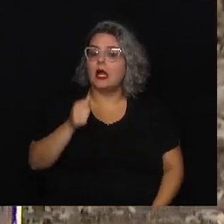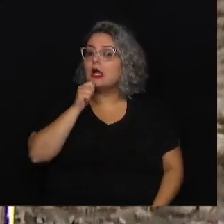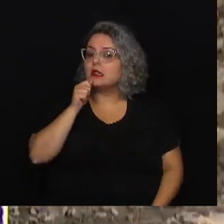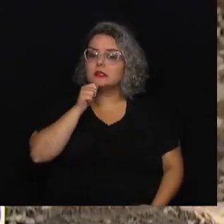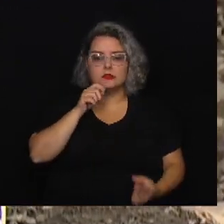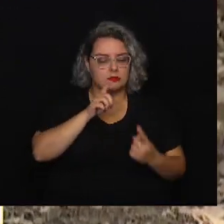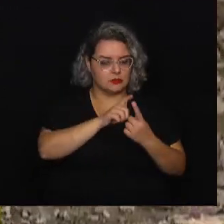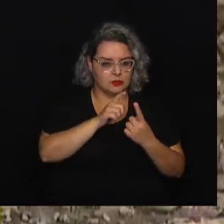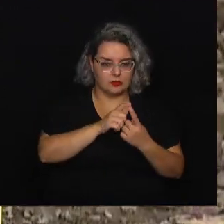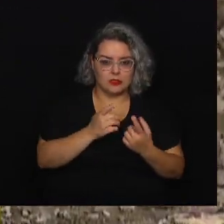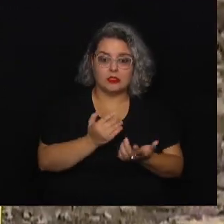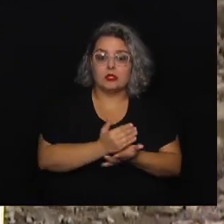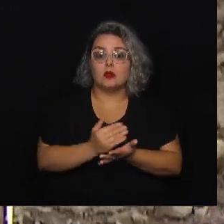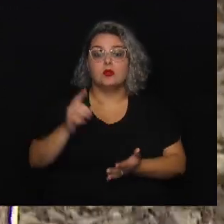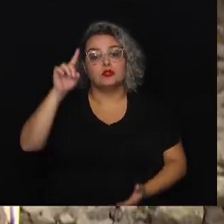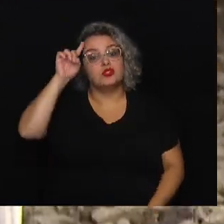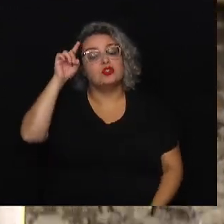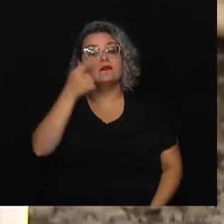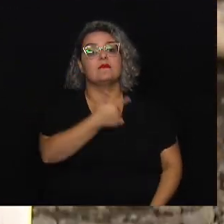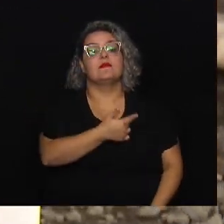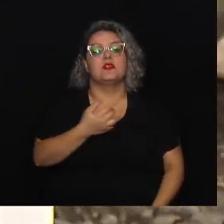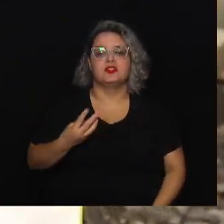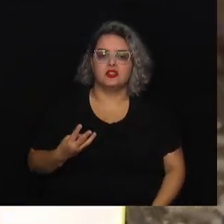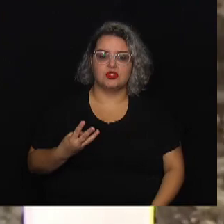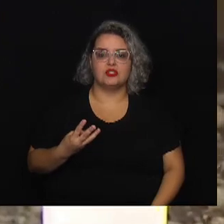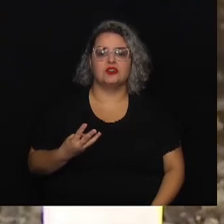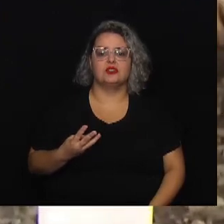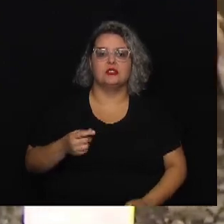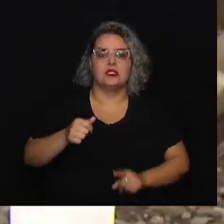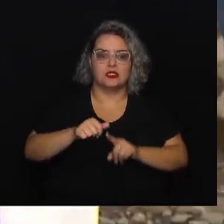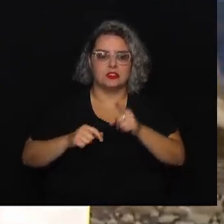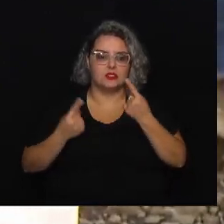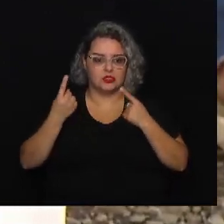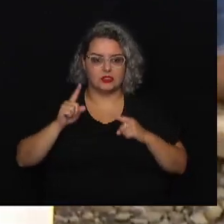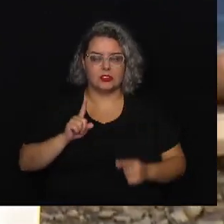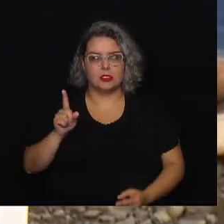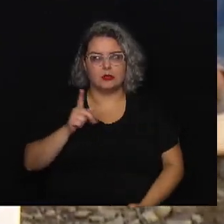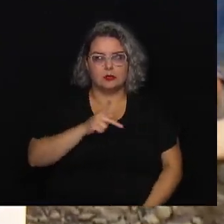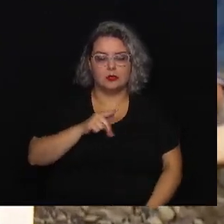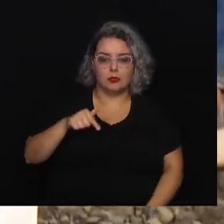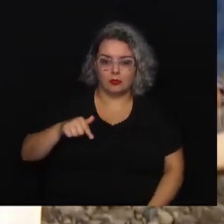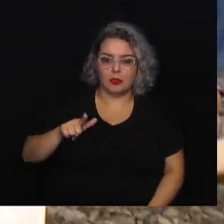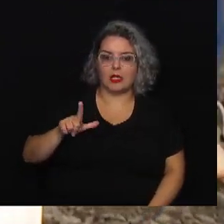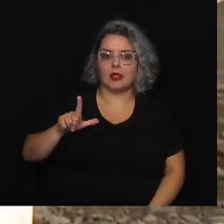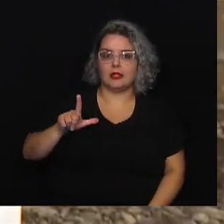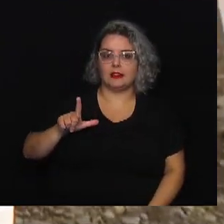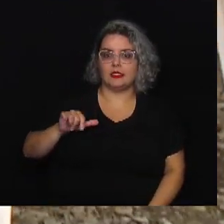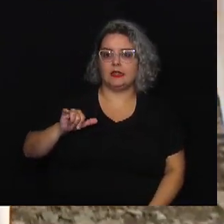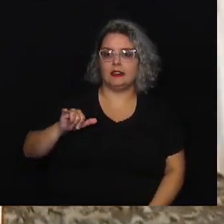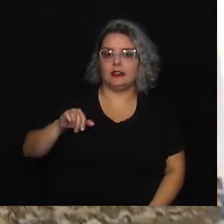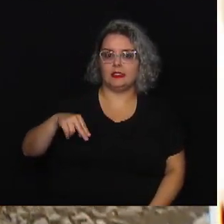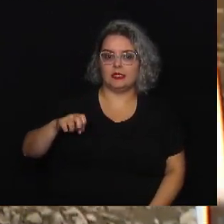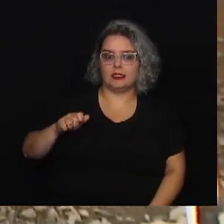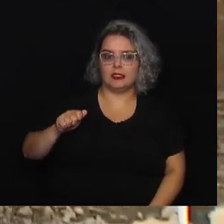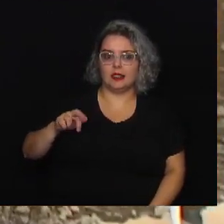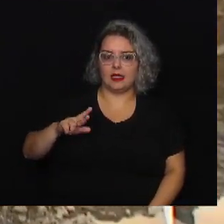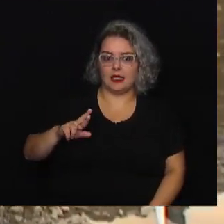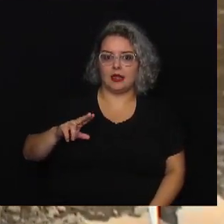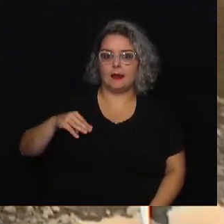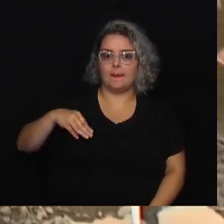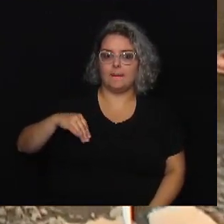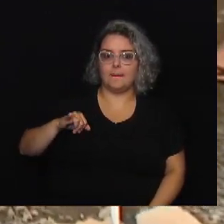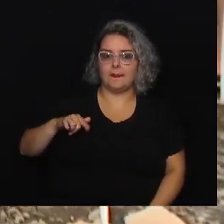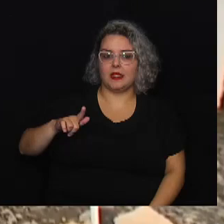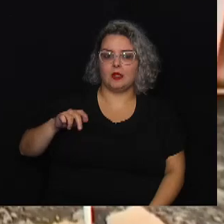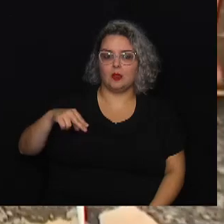vai ter o início dia 23/2, lá no Parque Linear Mingoni. Tá, então ainda